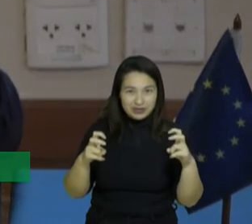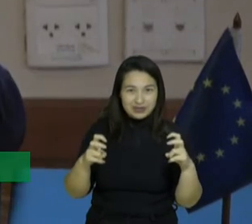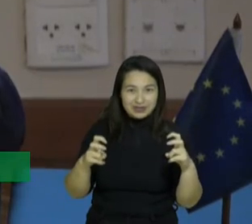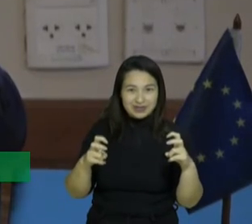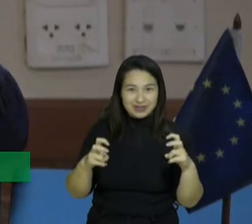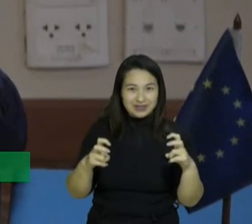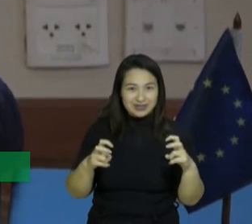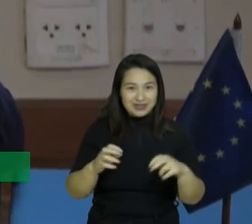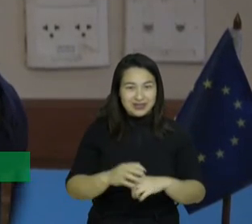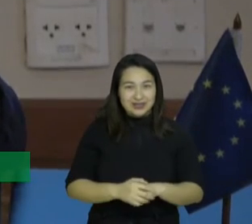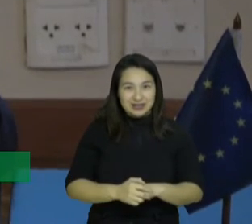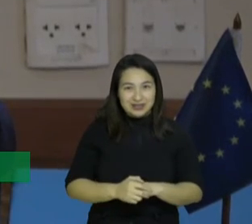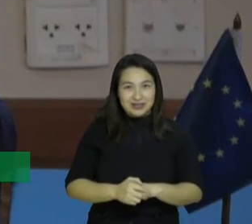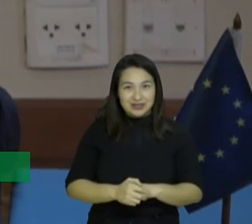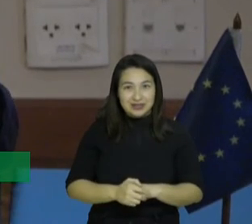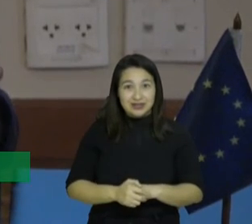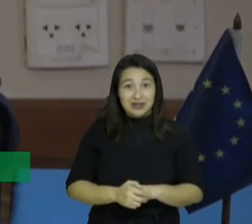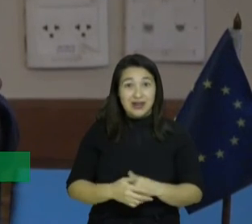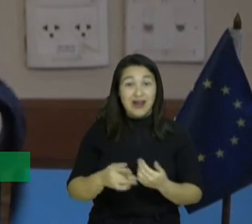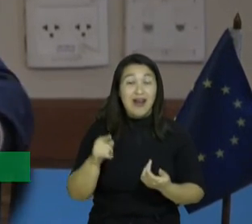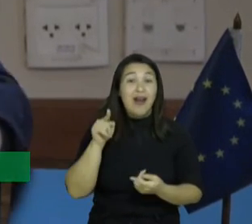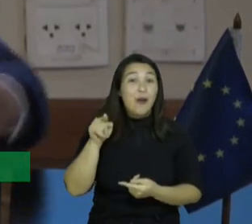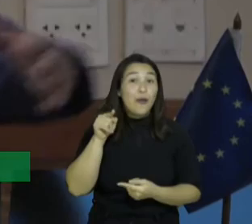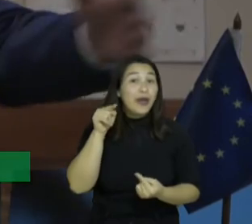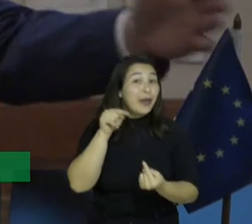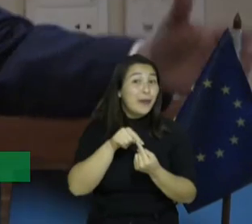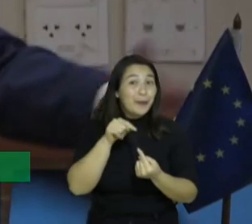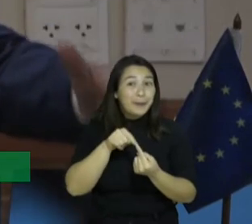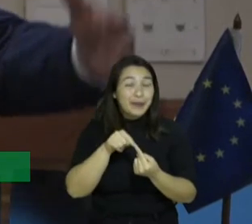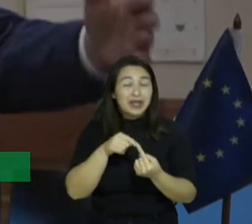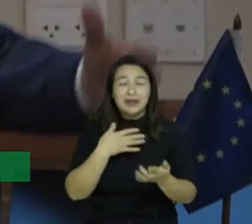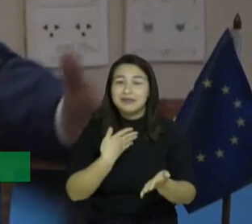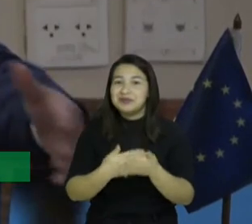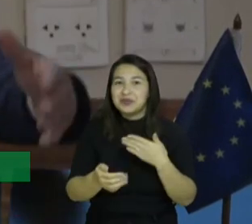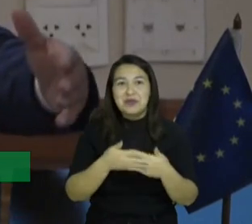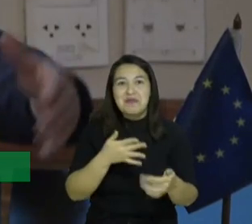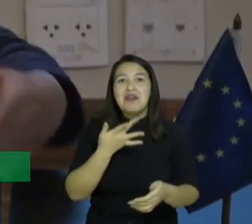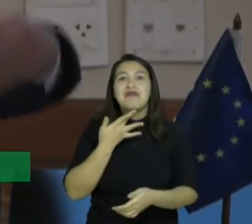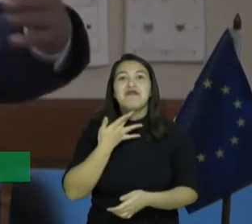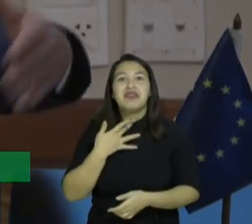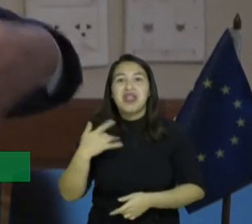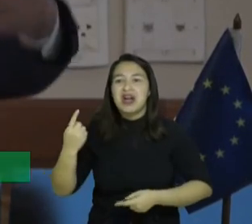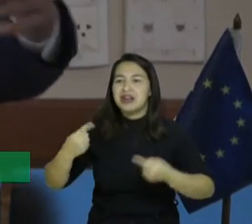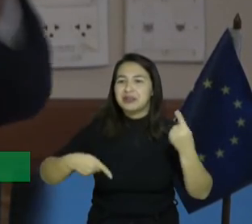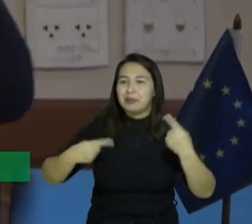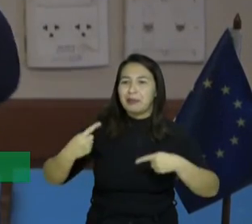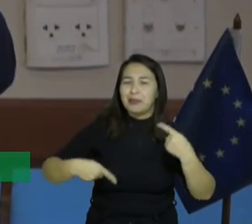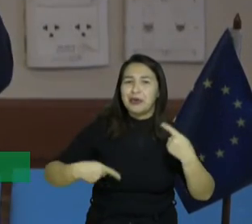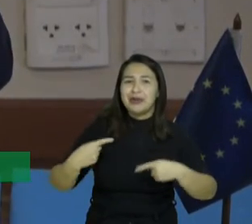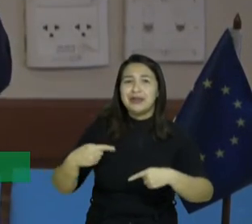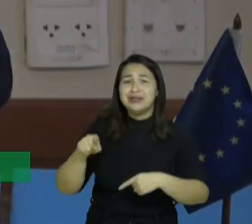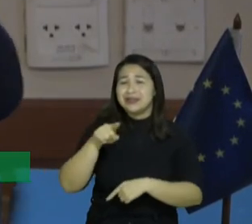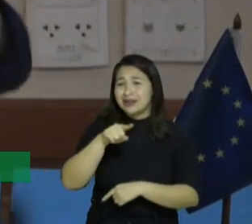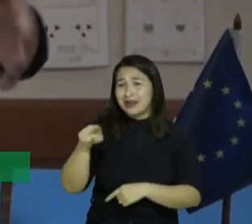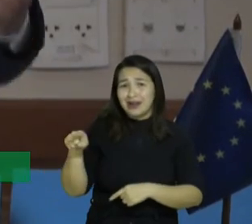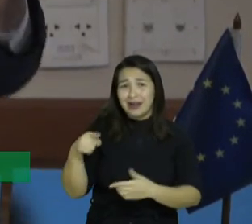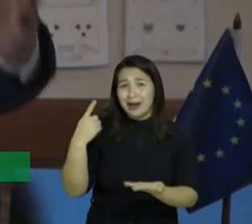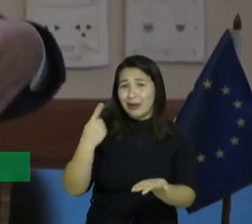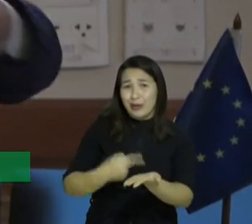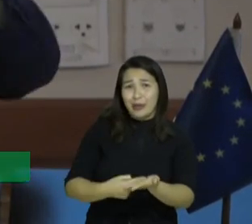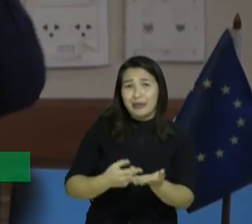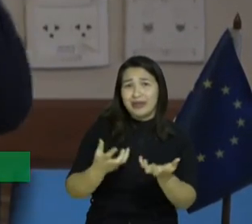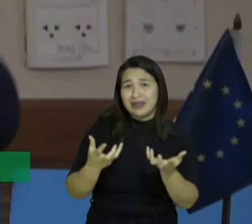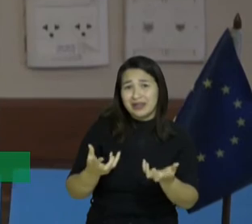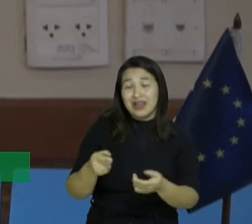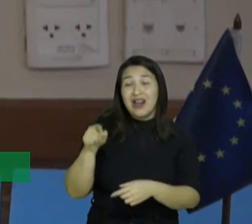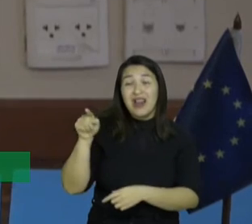isso isso confirma a tese de que independente da vontade dos políticos o Tratado vai ah Blumenau